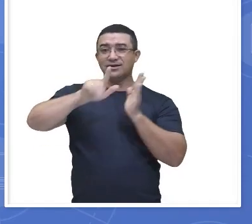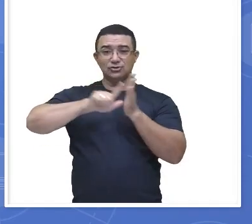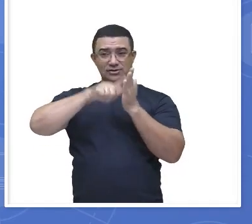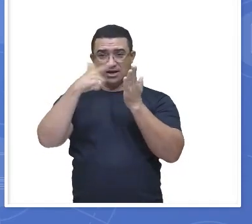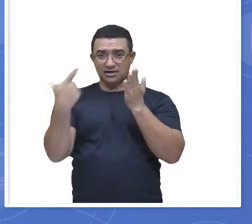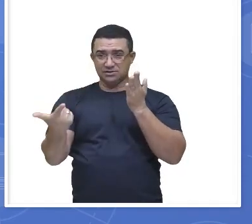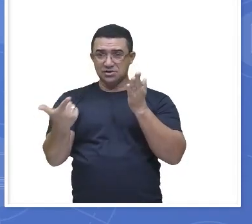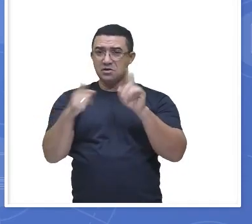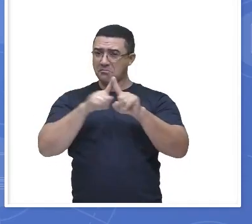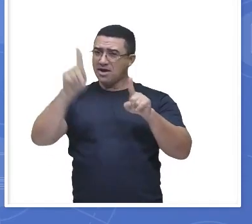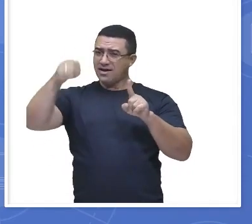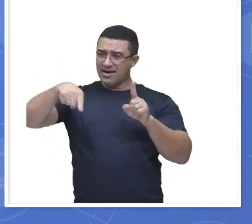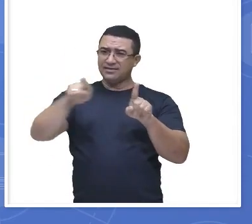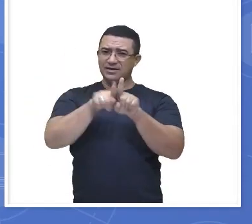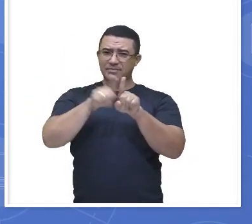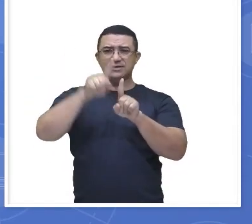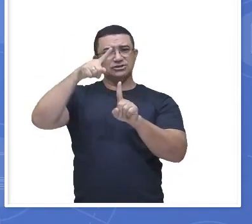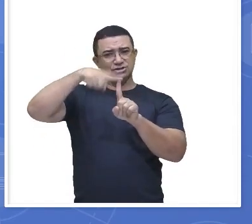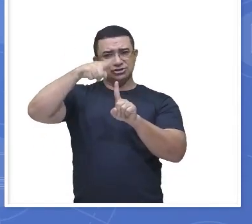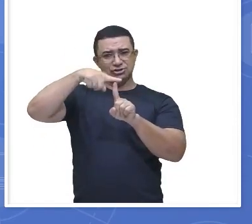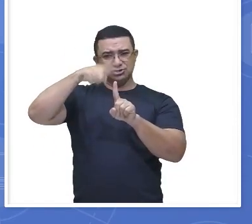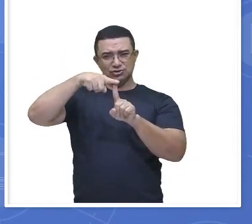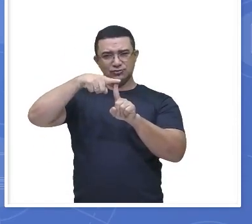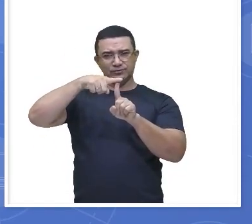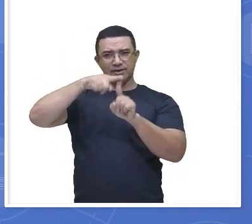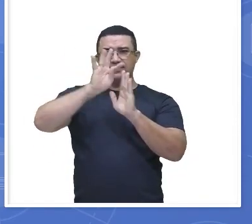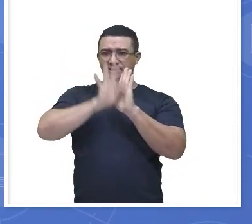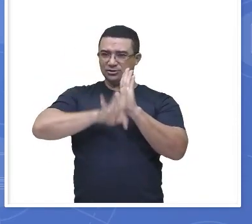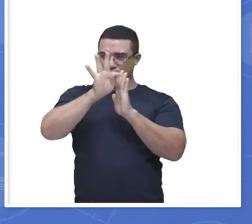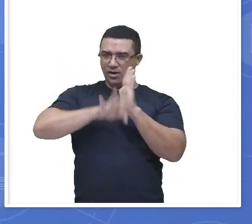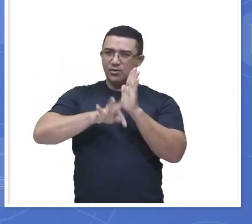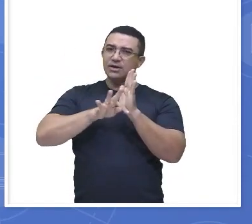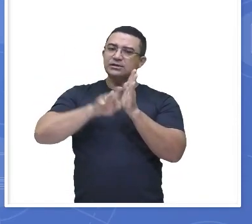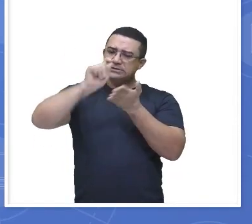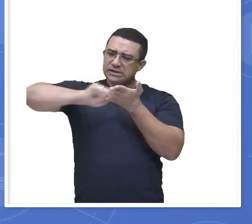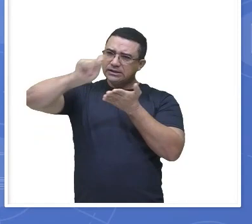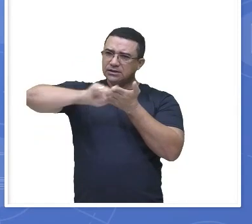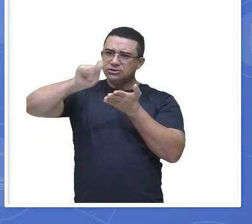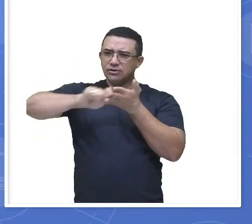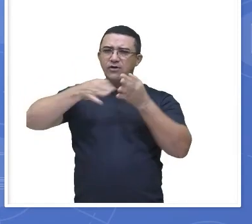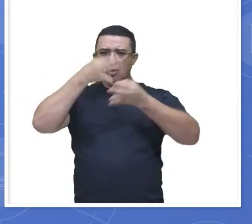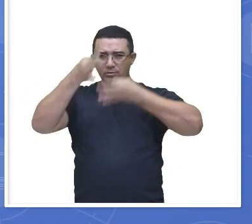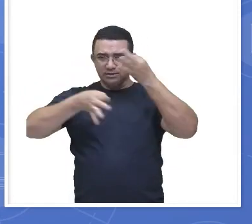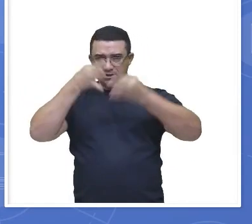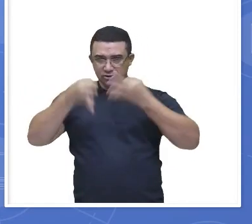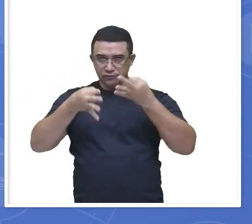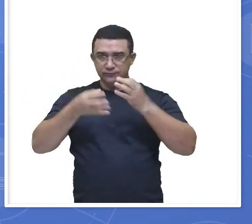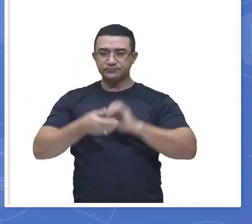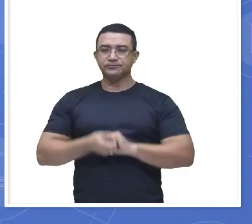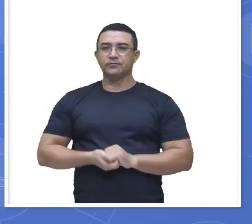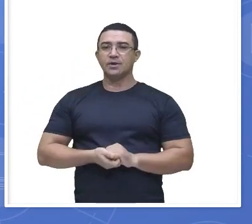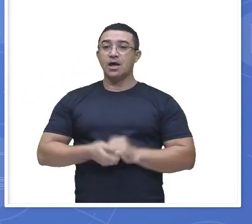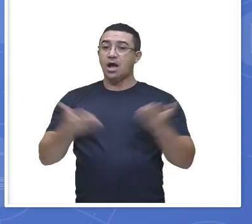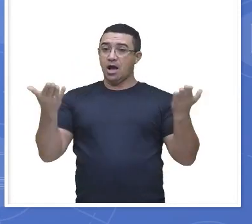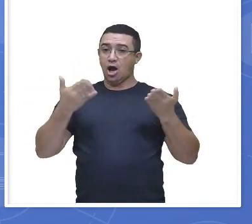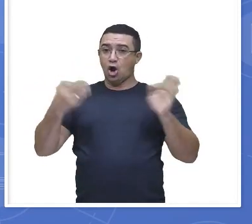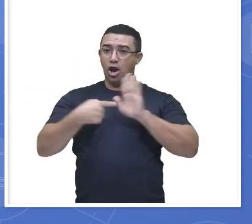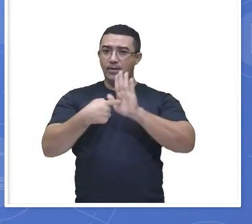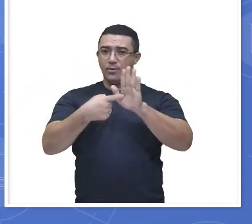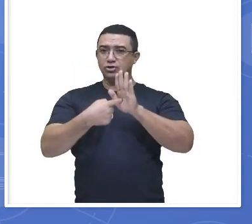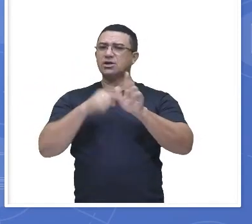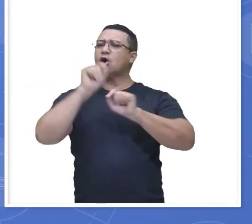pertence ao tipo textual dissertativo, argumentativo. Agora a gente vai falar um pouquinho de estrutura. Uma estrutura que normalmente ele